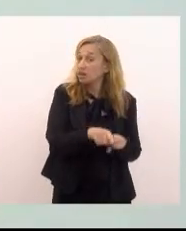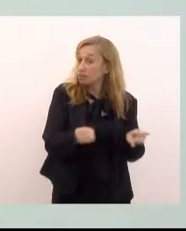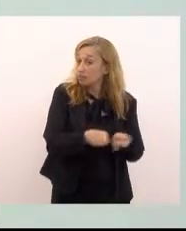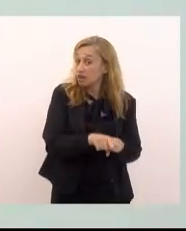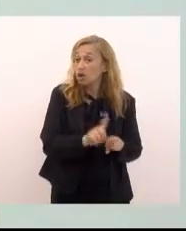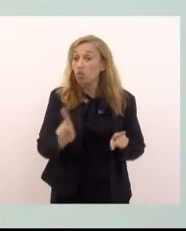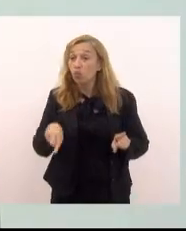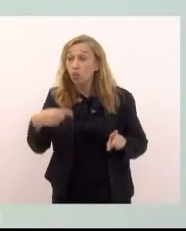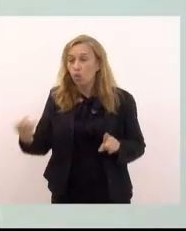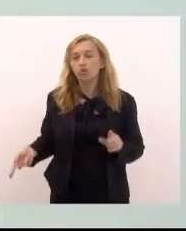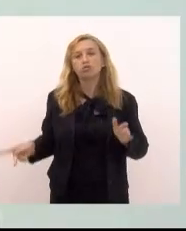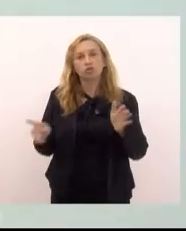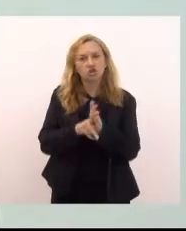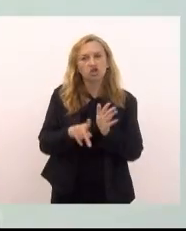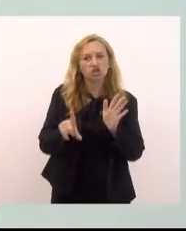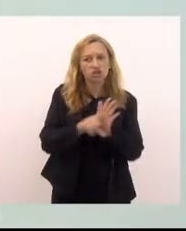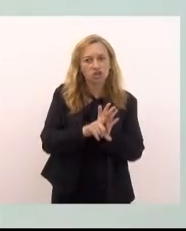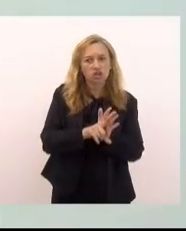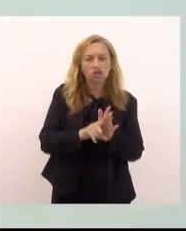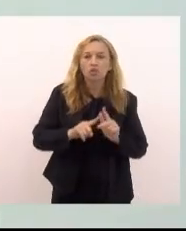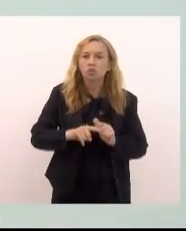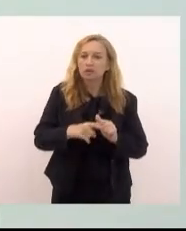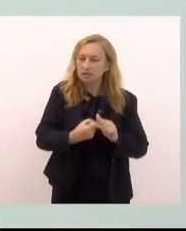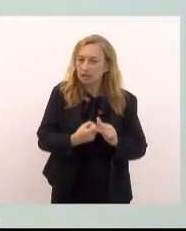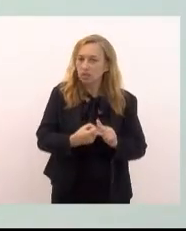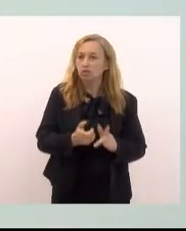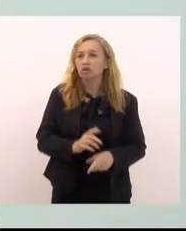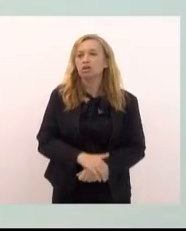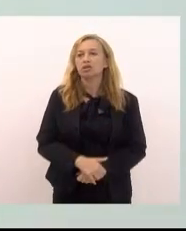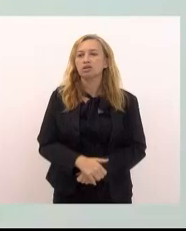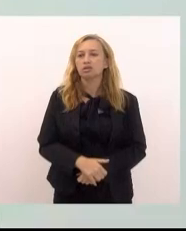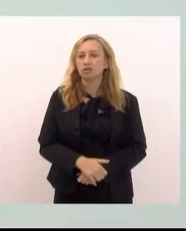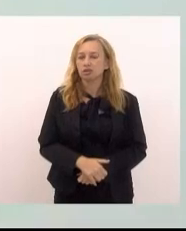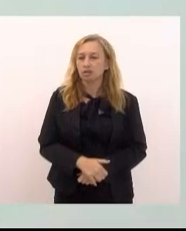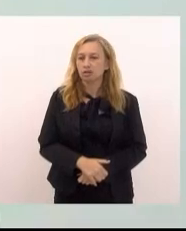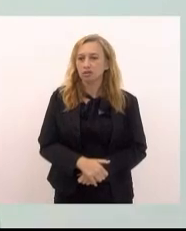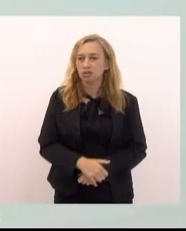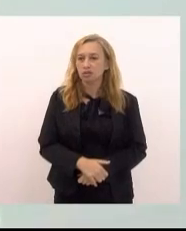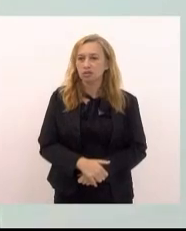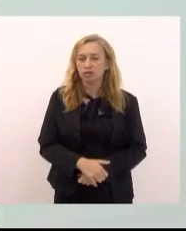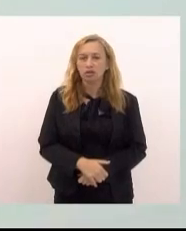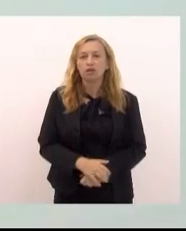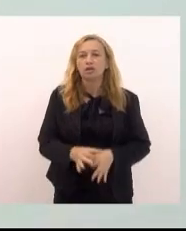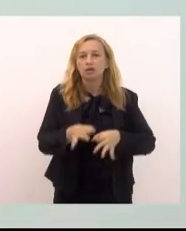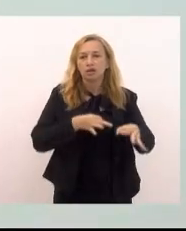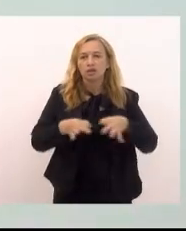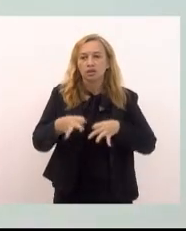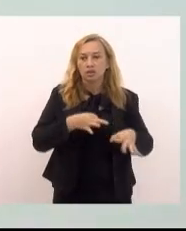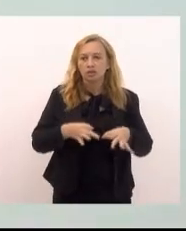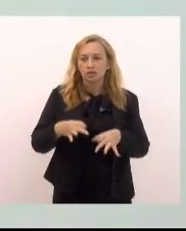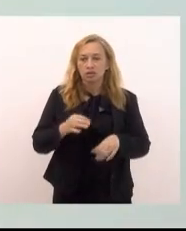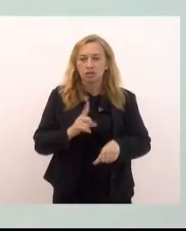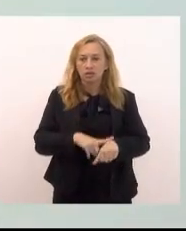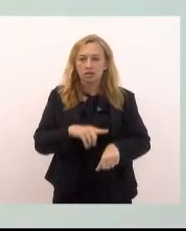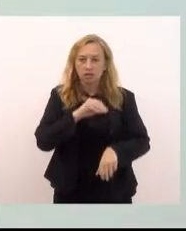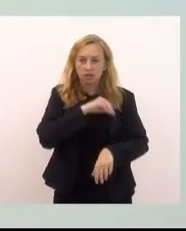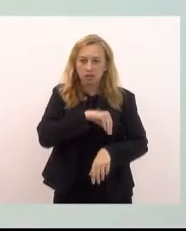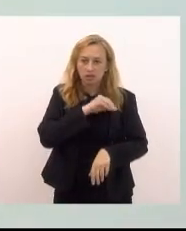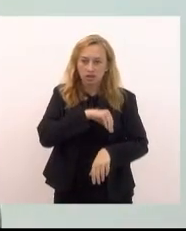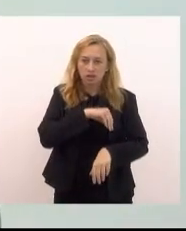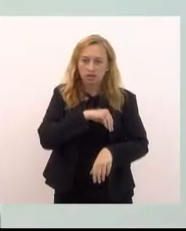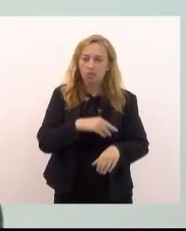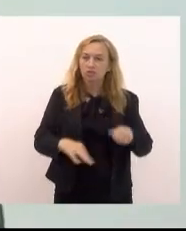um outro projeto de lei também de ajustes nos planos de cargos e carreiras dos